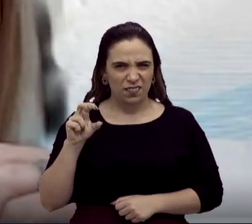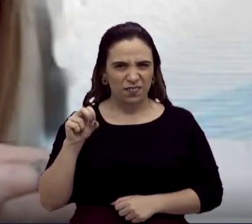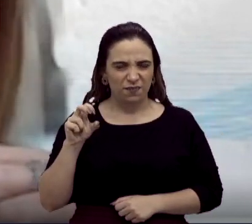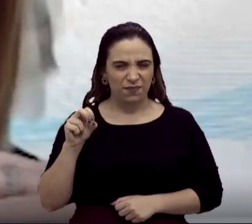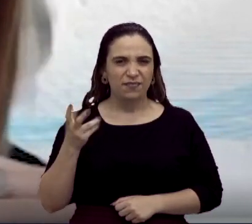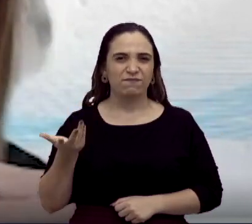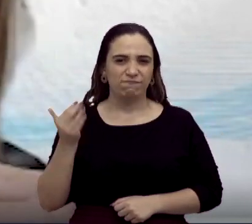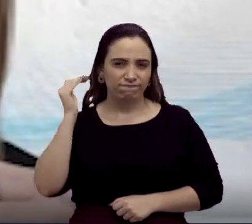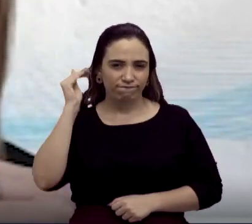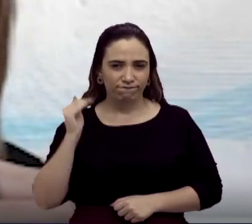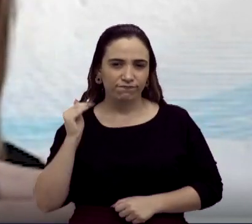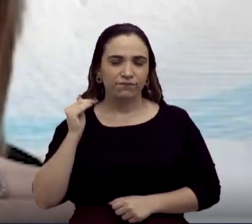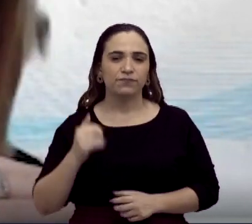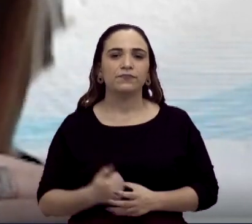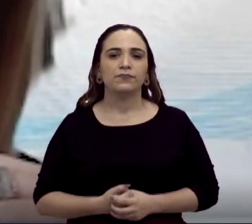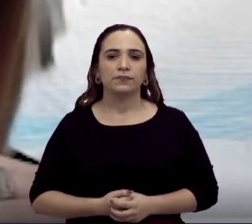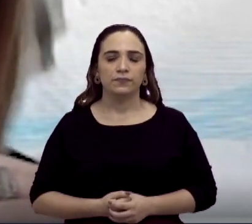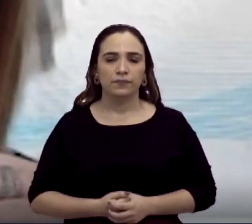1,50 m.